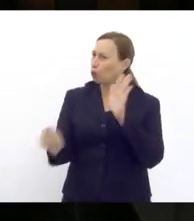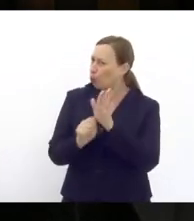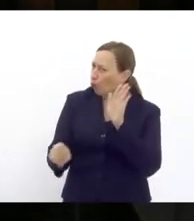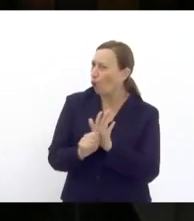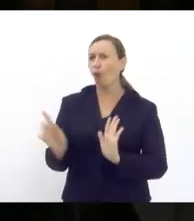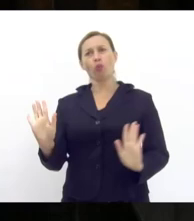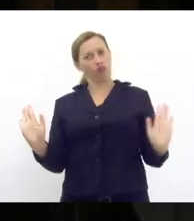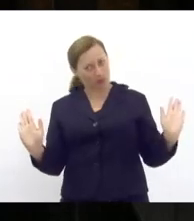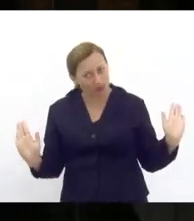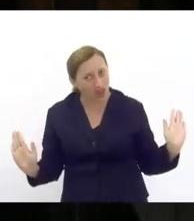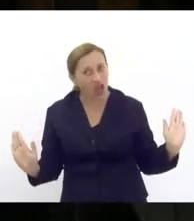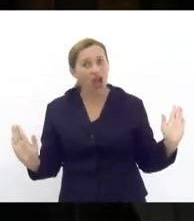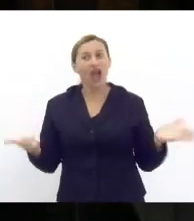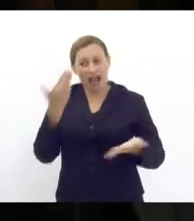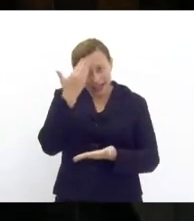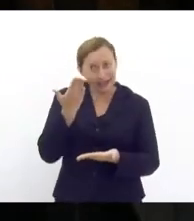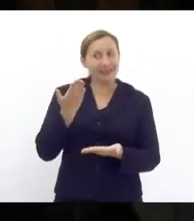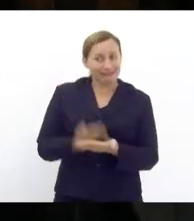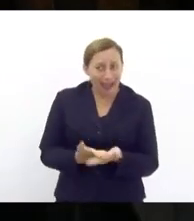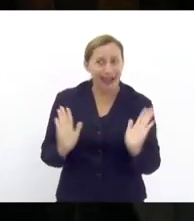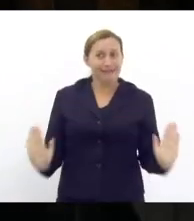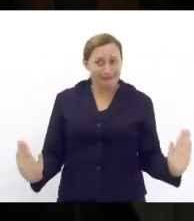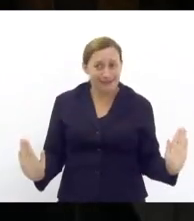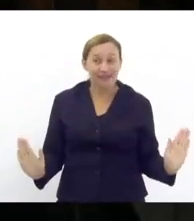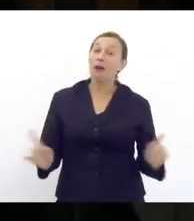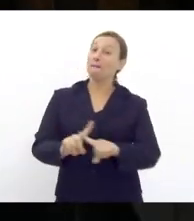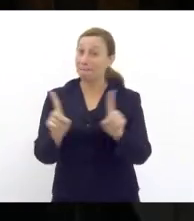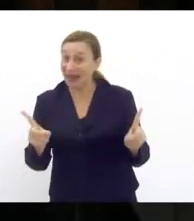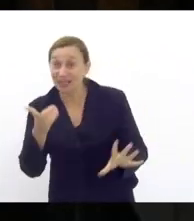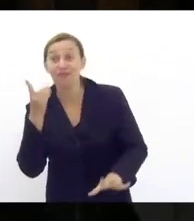seja apenas cachaça o motivo da ressaca. Mas,